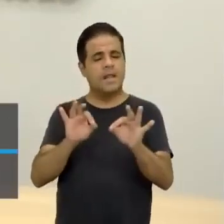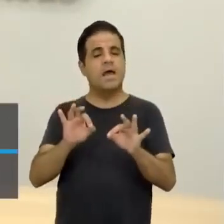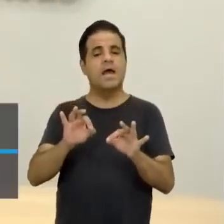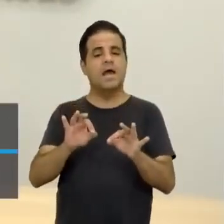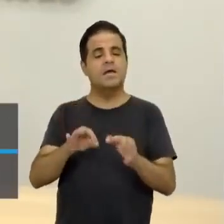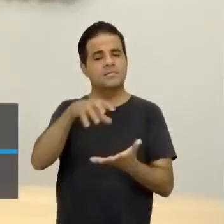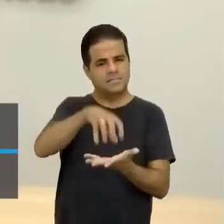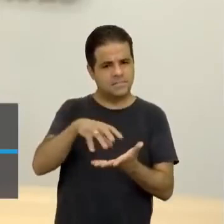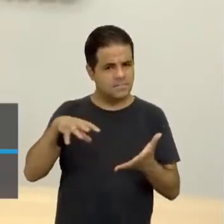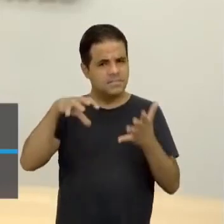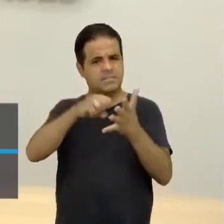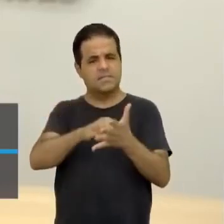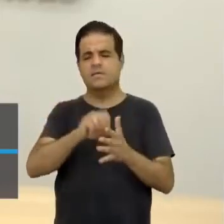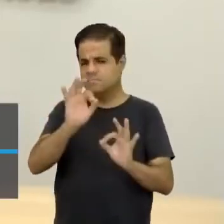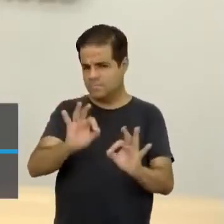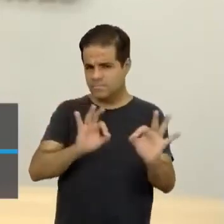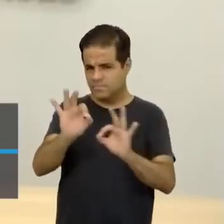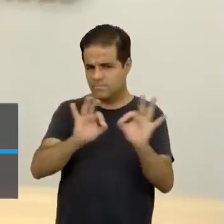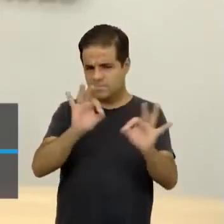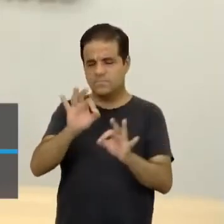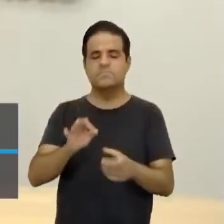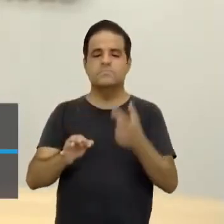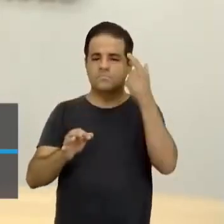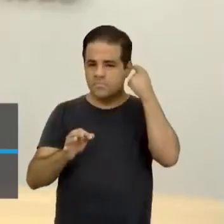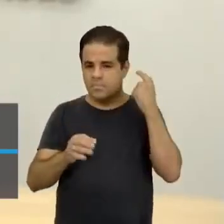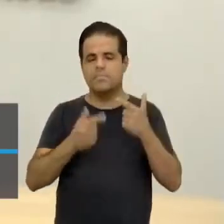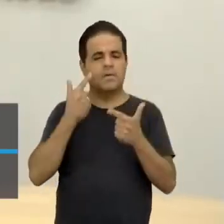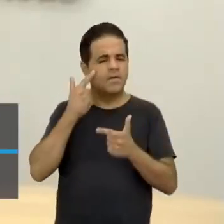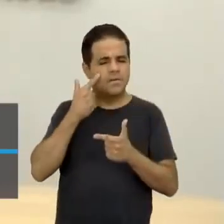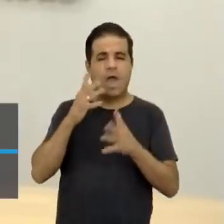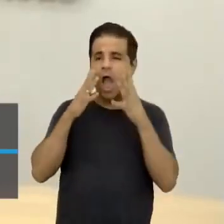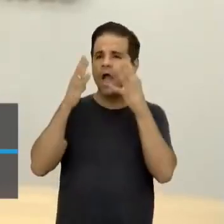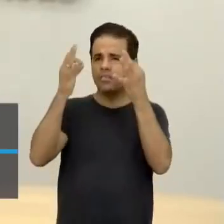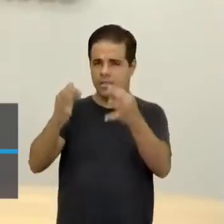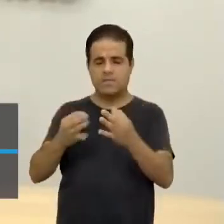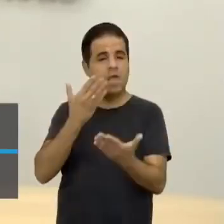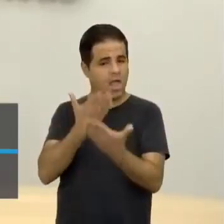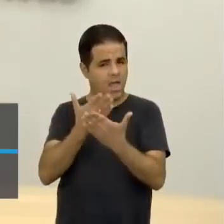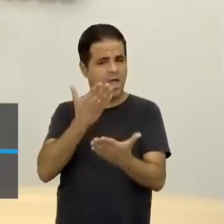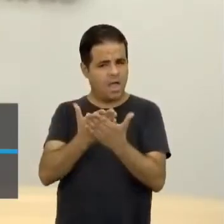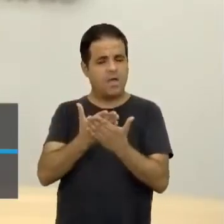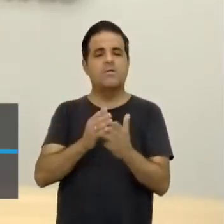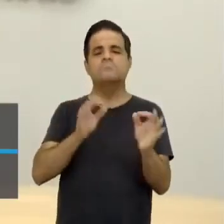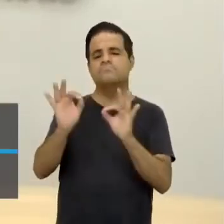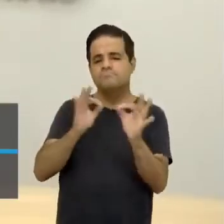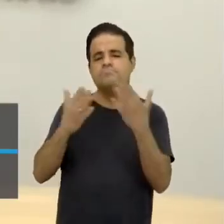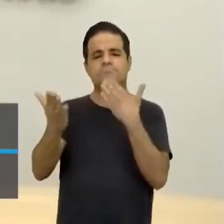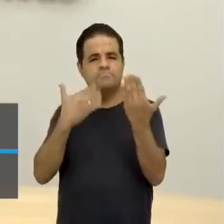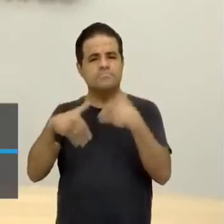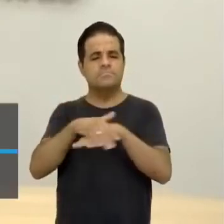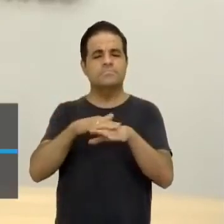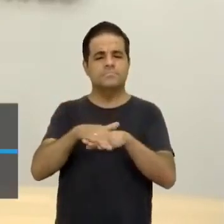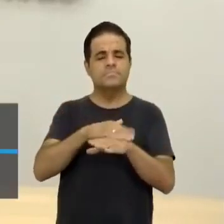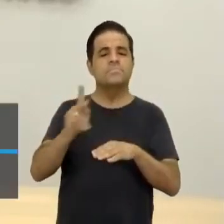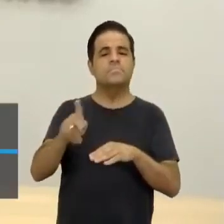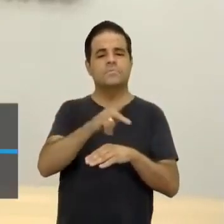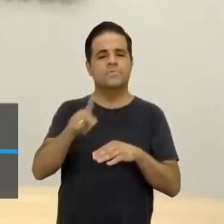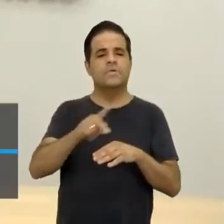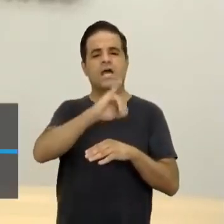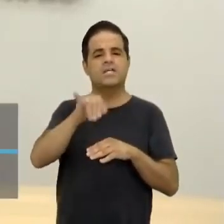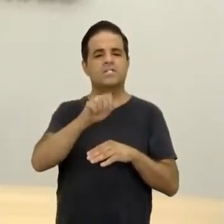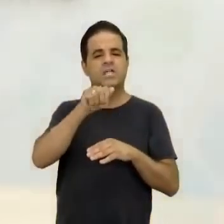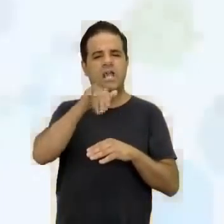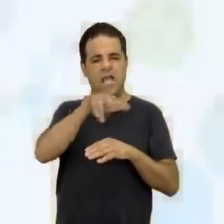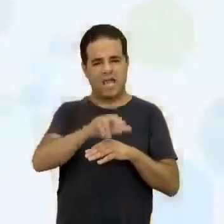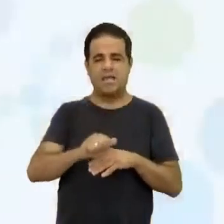na sede. É isso, professor? Exatamente. Muito bem. Vamos ficar atento à aula aqui. Vou fazer um bate-bola com a professora Janaína, um